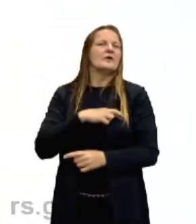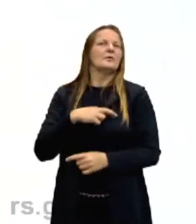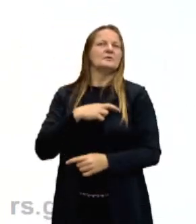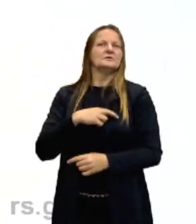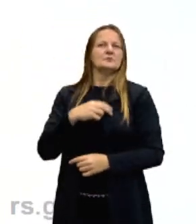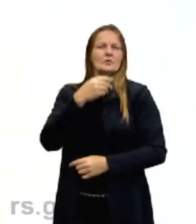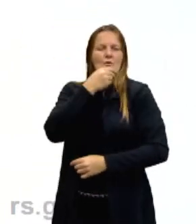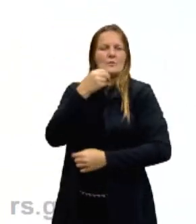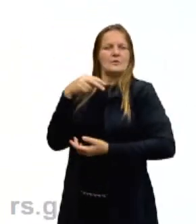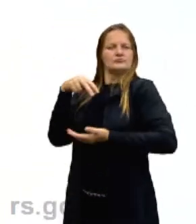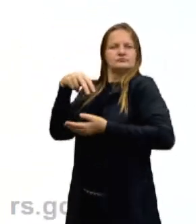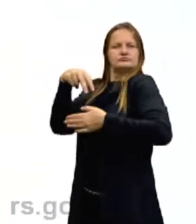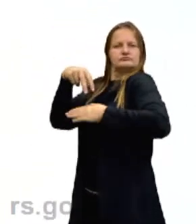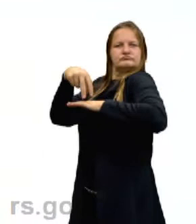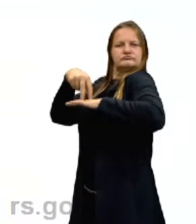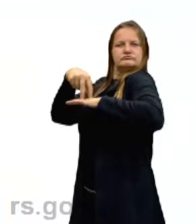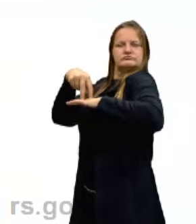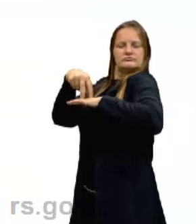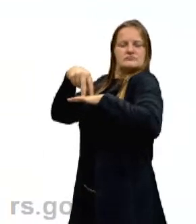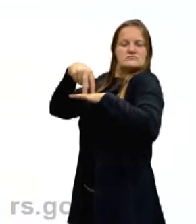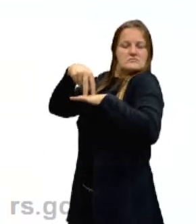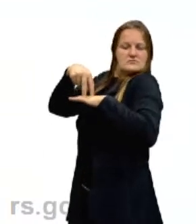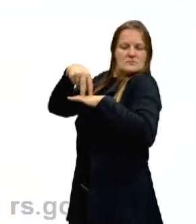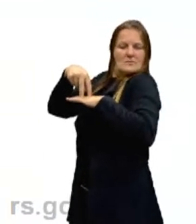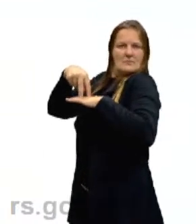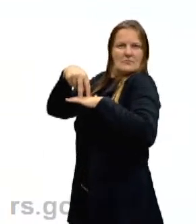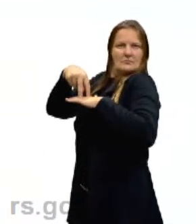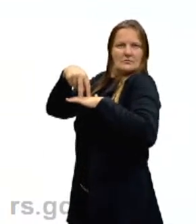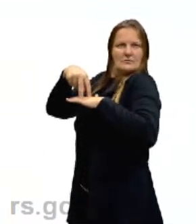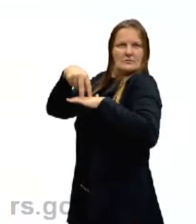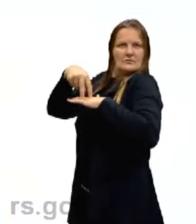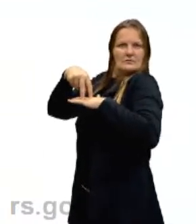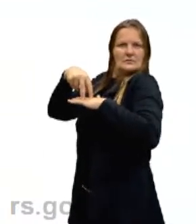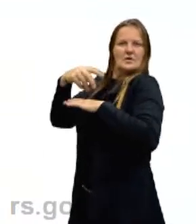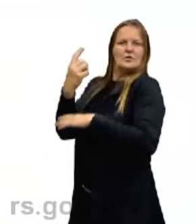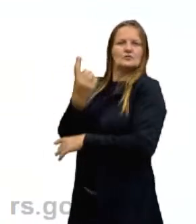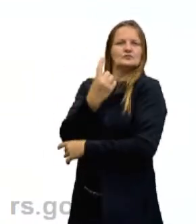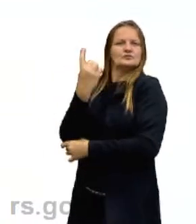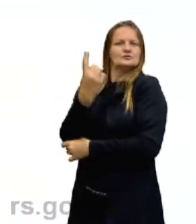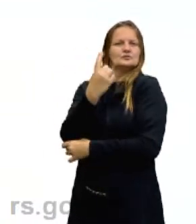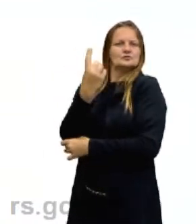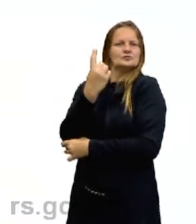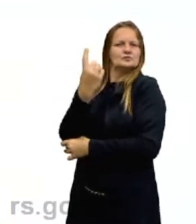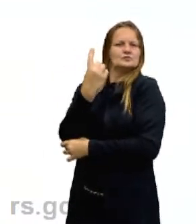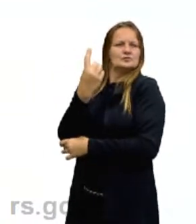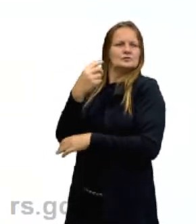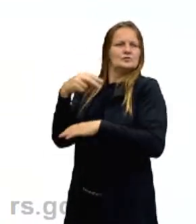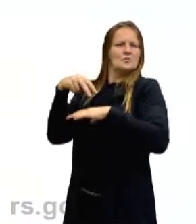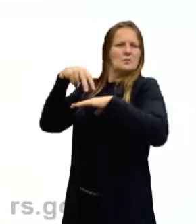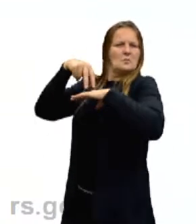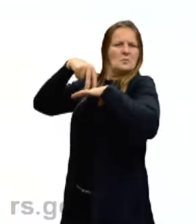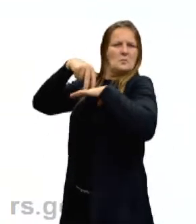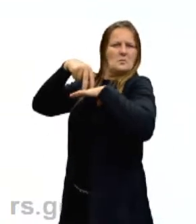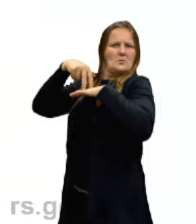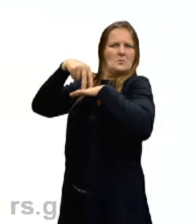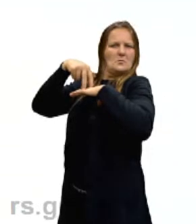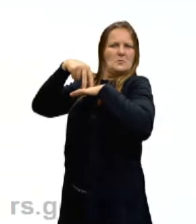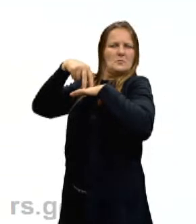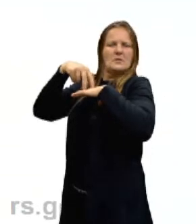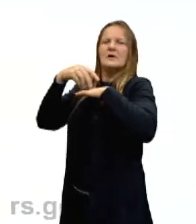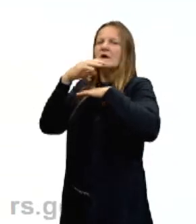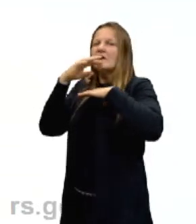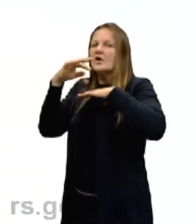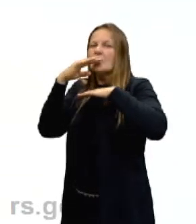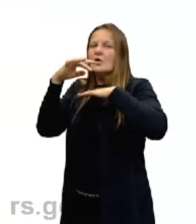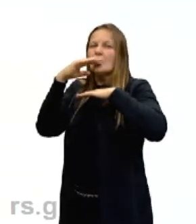que esse cara ele tá acima de todo mundo né ele é um cara sozinho tem toda a questão das